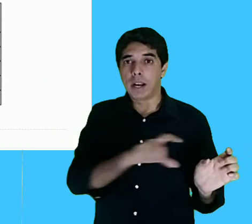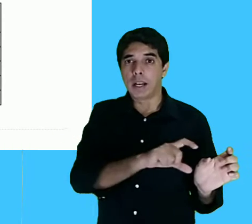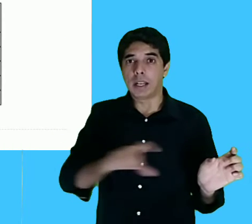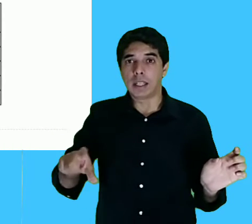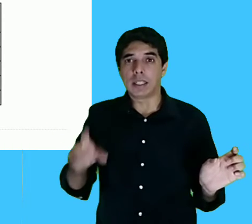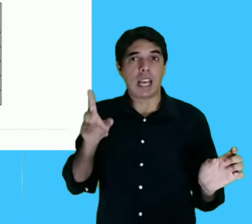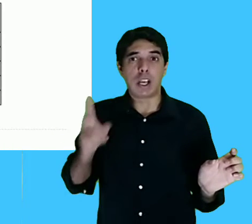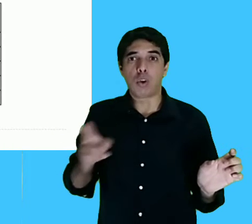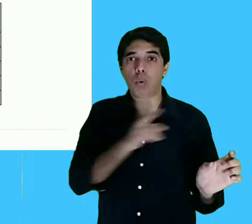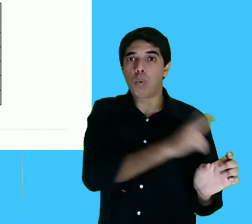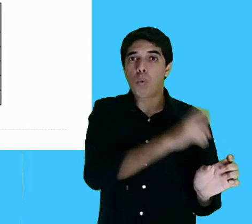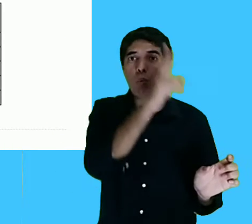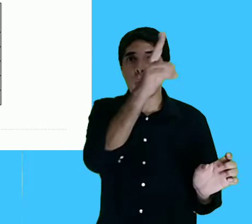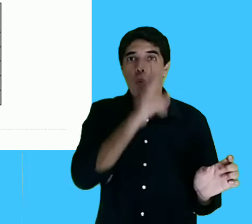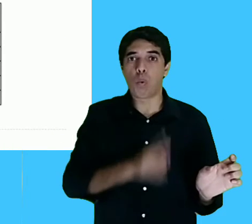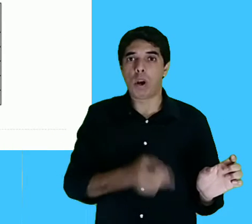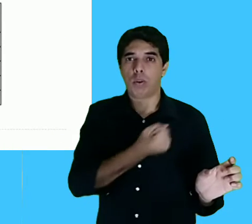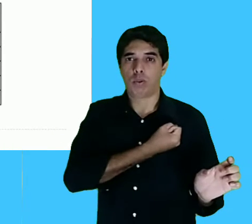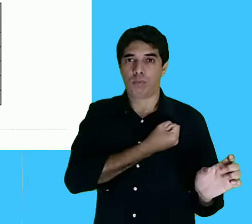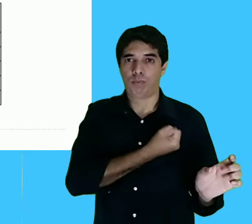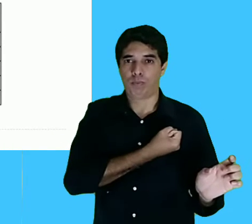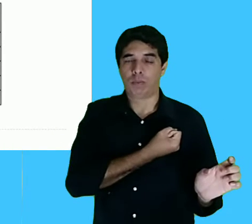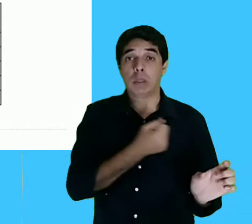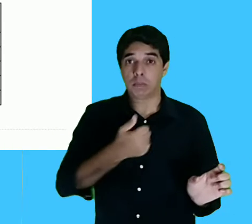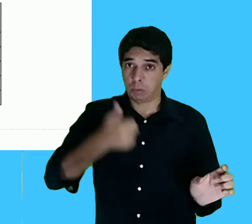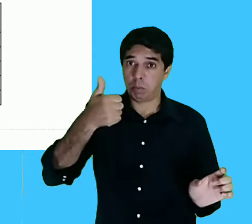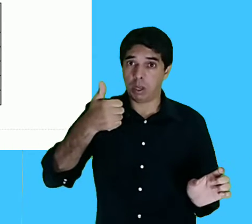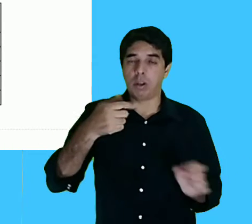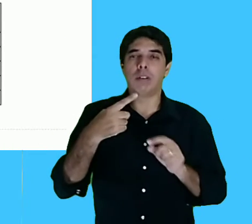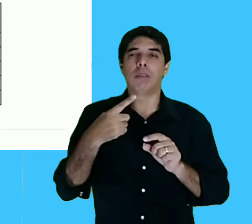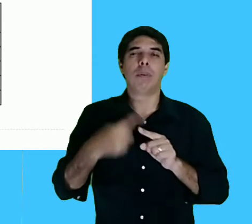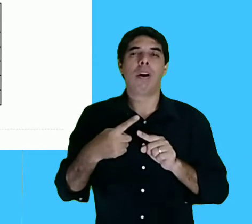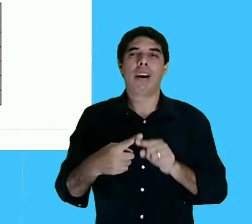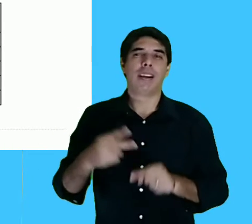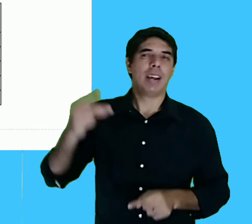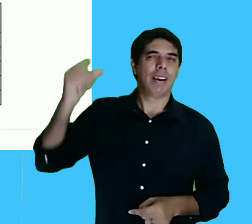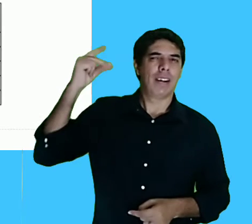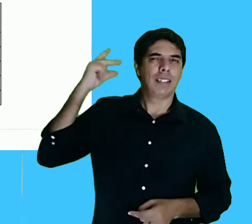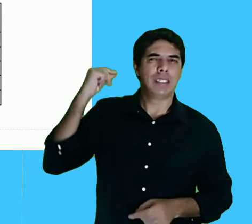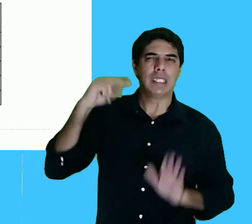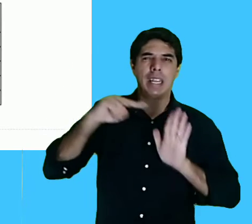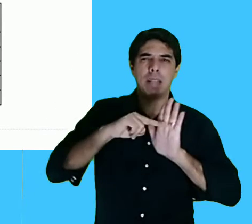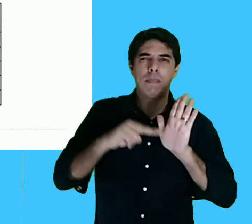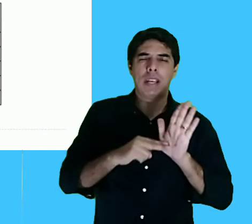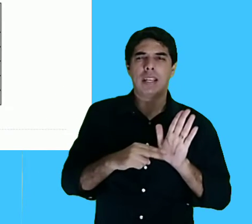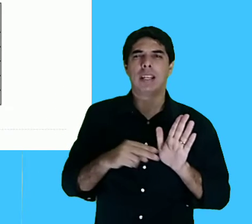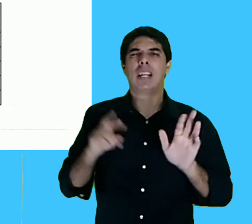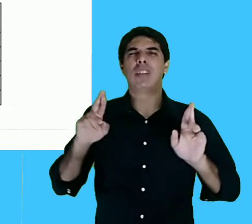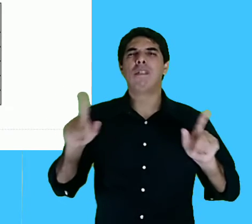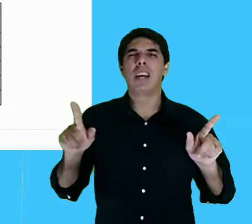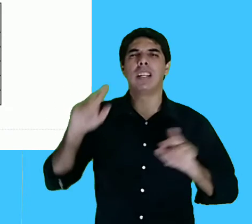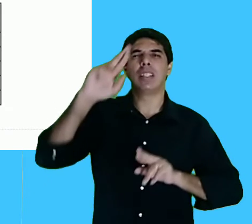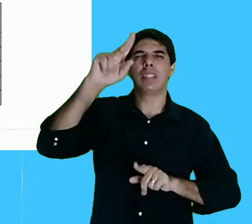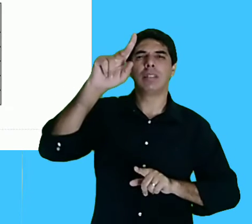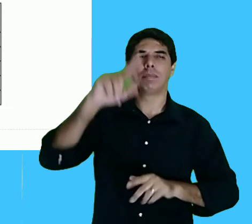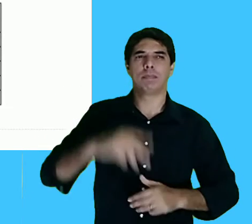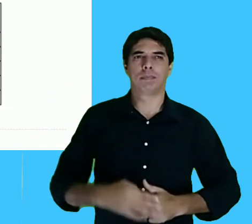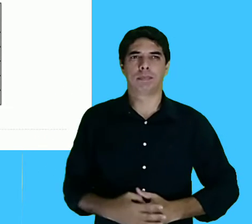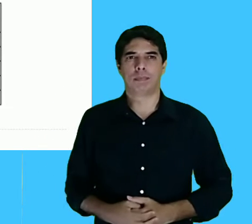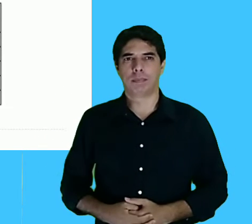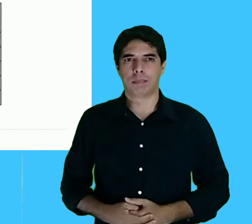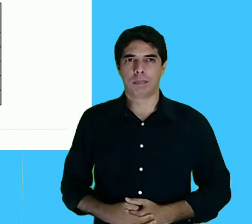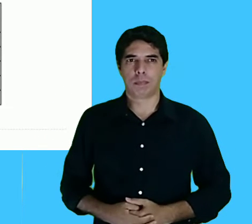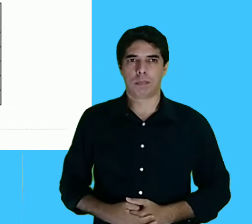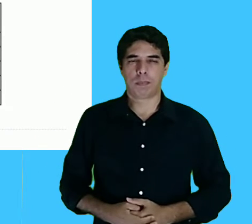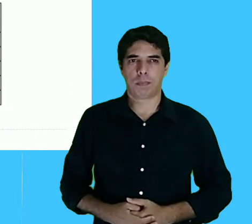porque é igual para todo mundo. A margem esquerda de todo mundo é 20 milímetros, a margem direita de todo mundo,